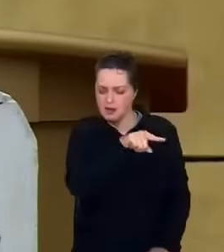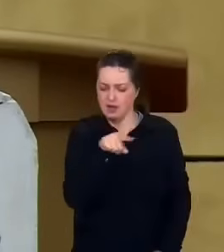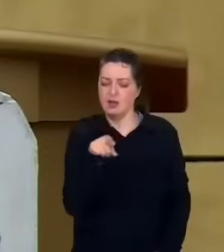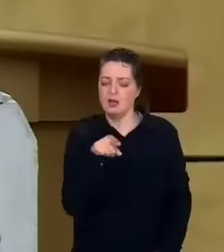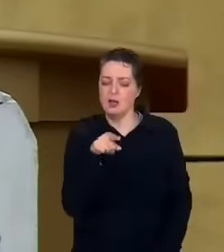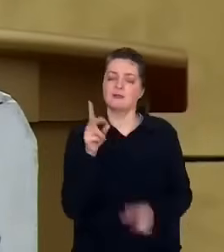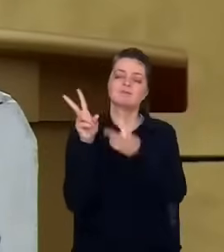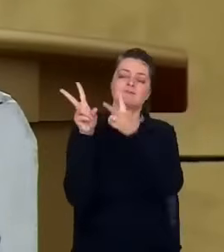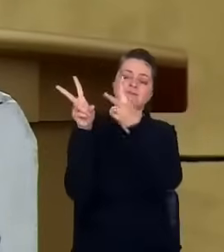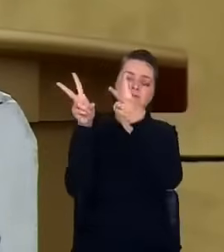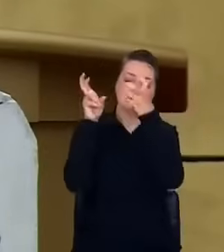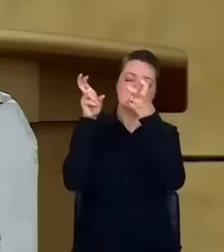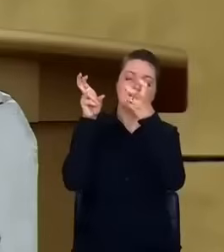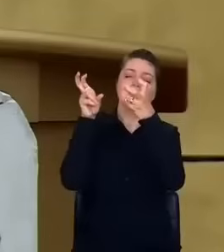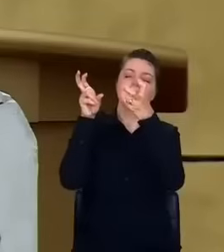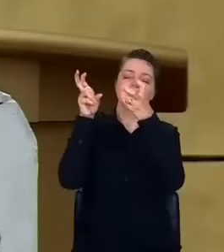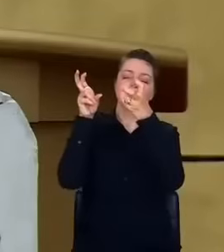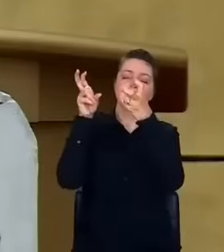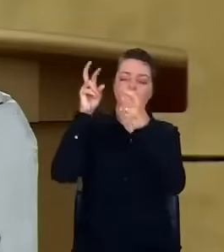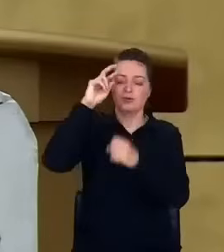tua luz